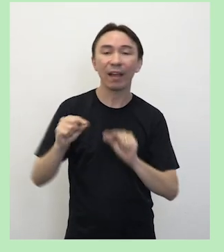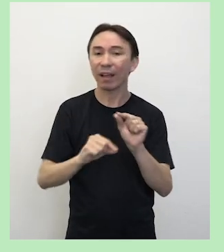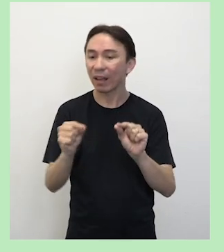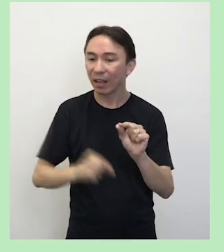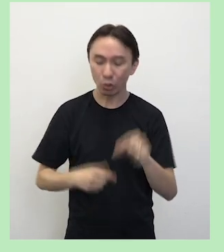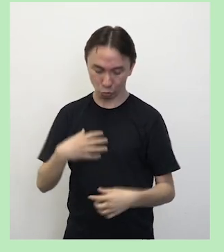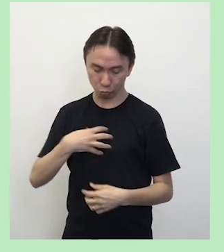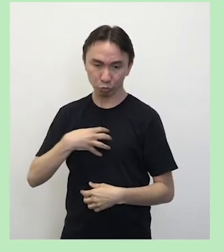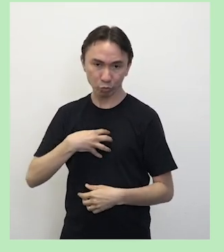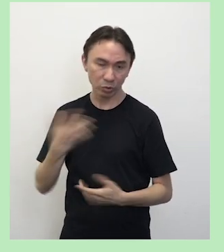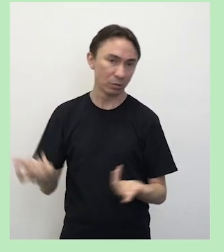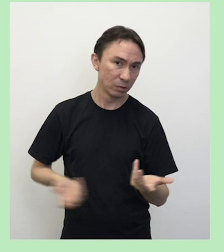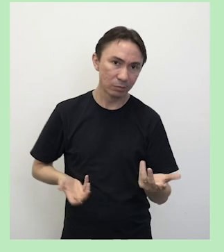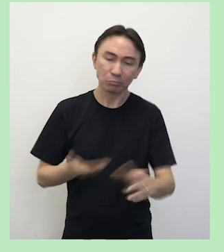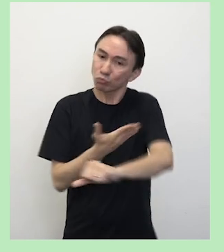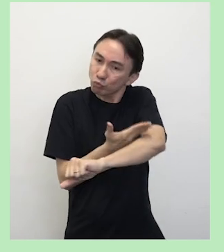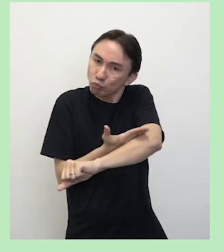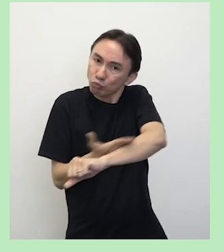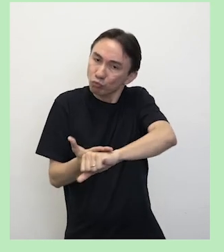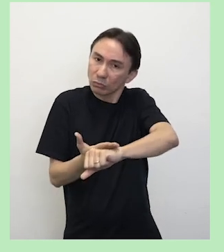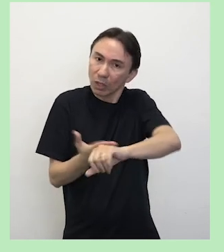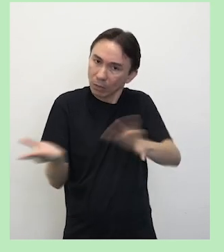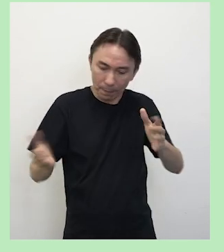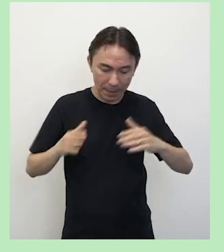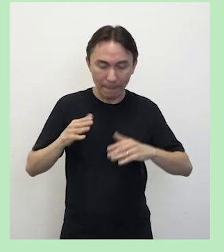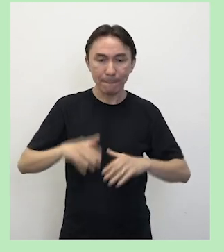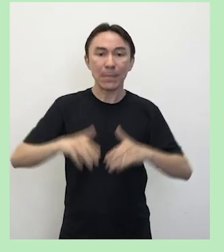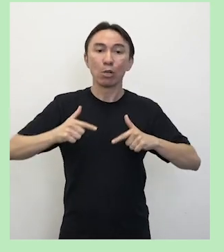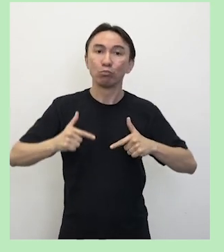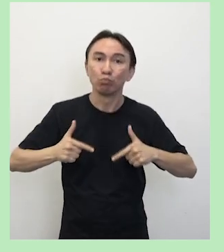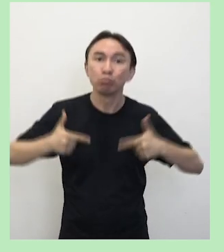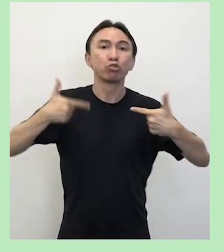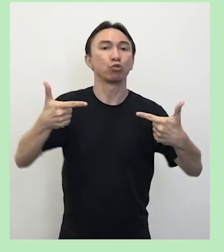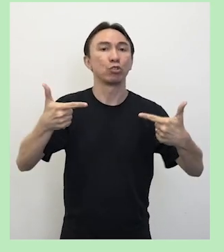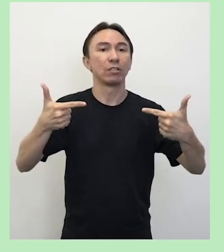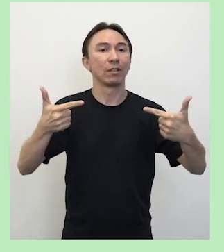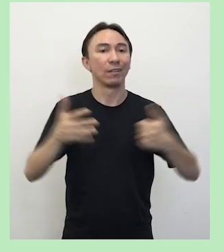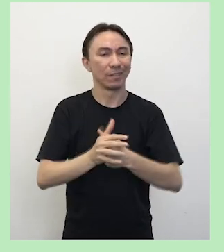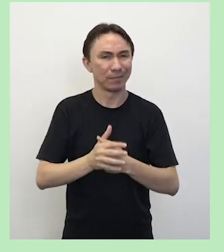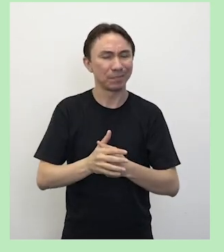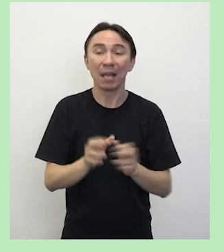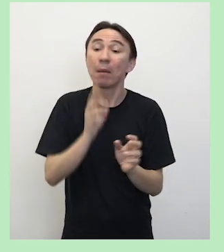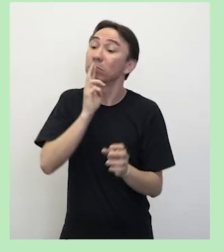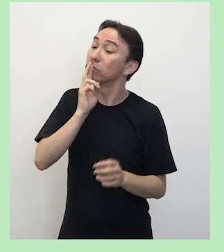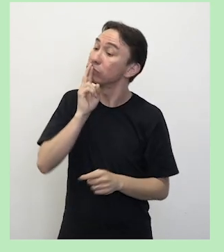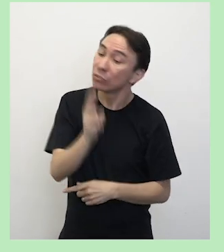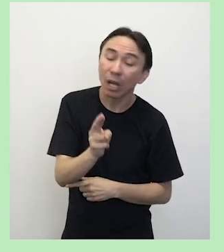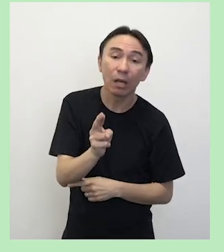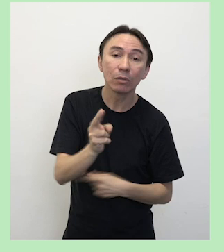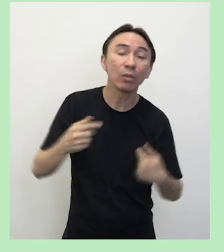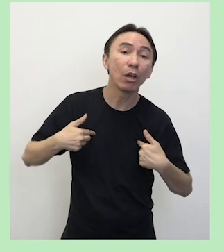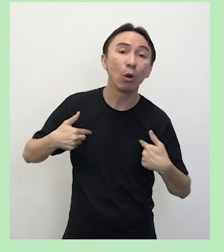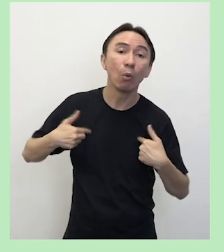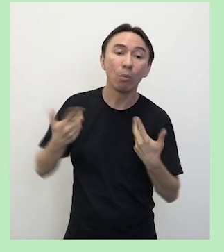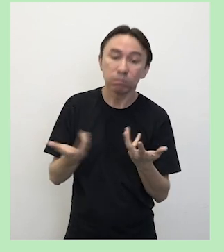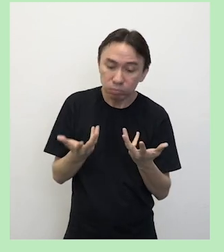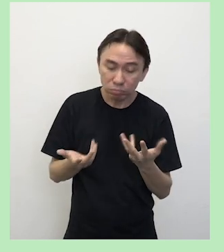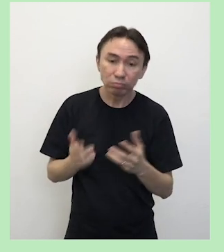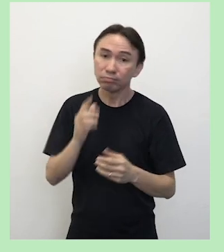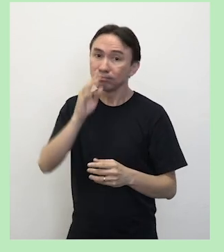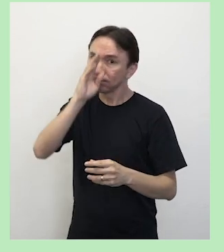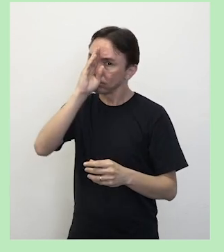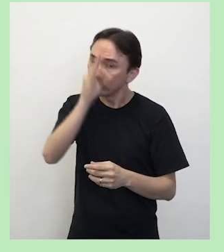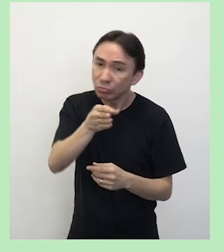comportamento, hábitos e atitudes. Então, é o resultado. Então, o que eu estou buscando daquele montante, daquela ação?